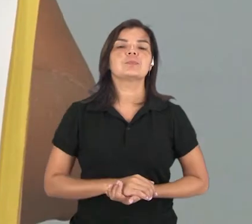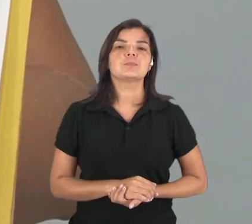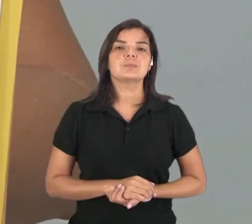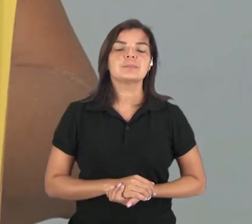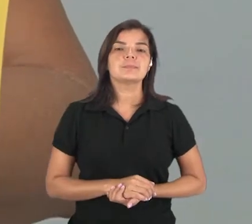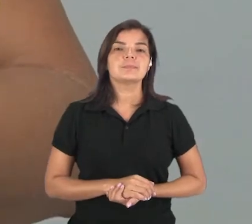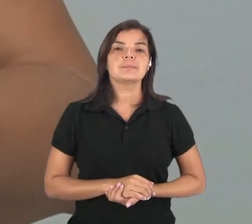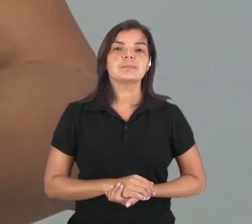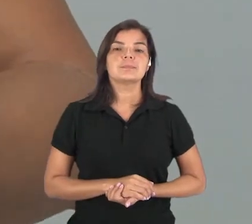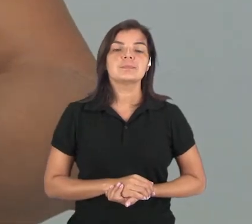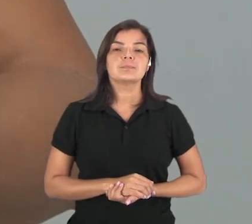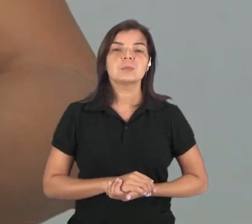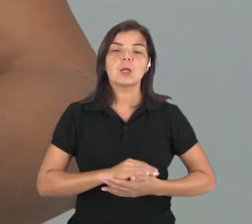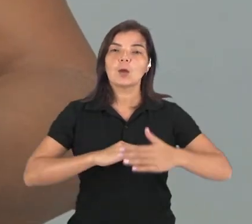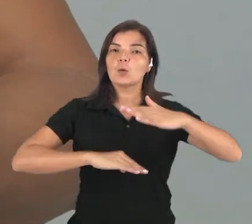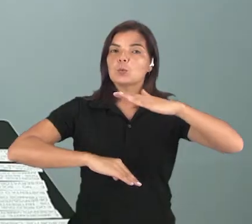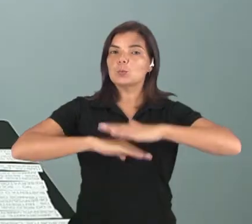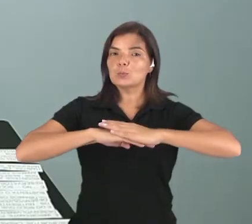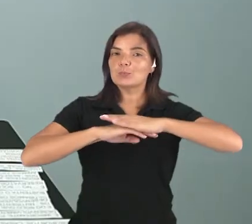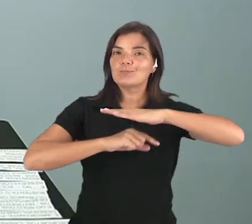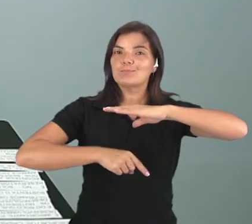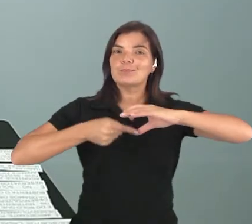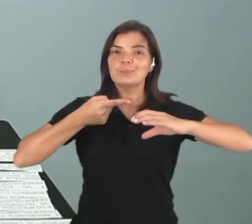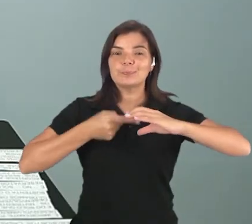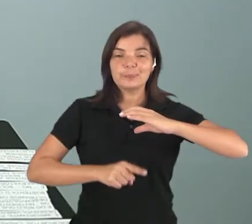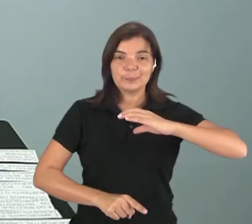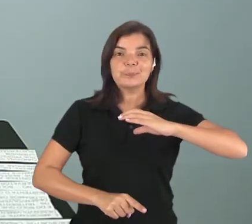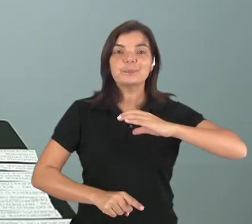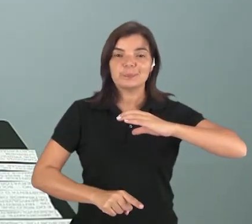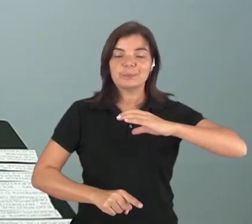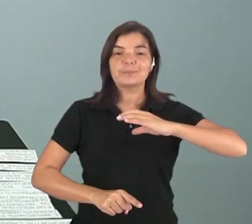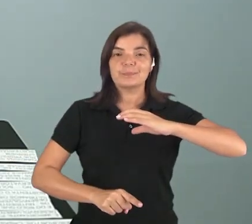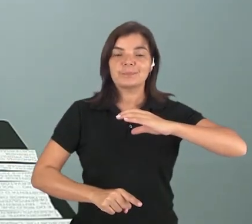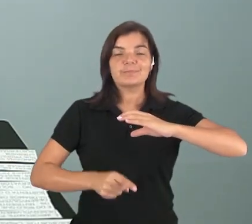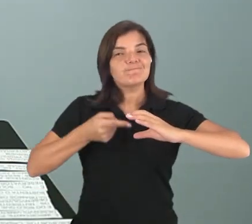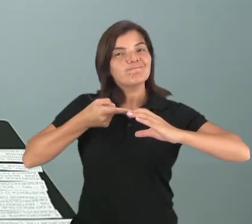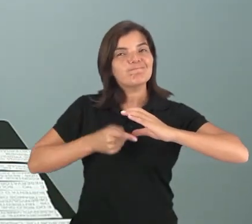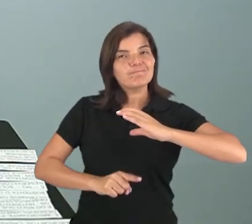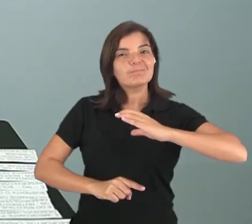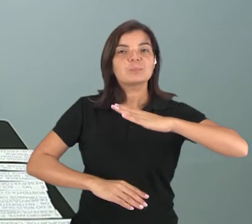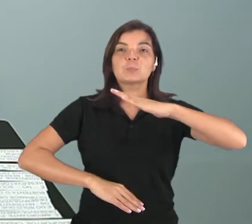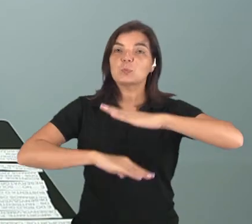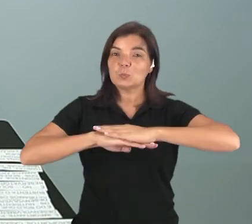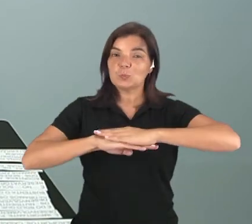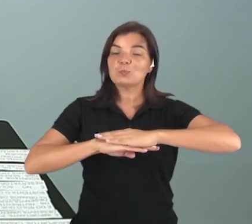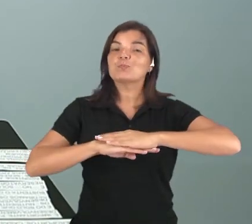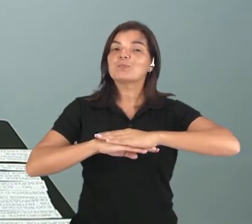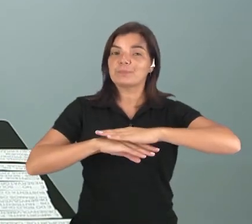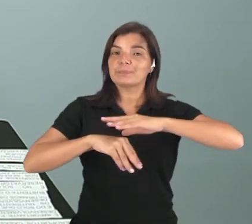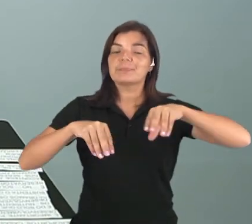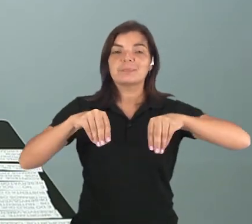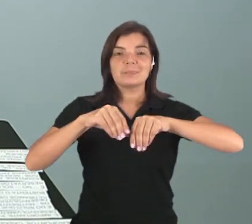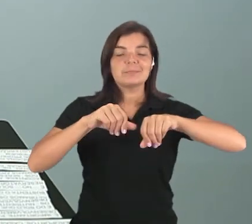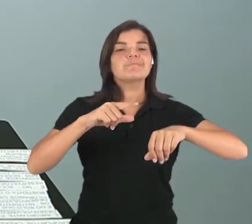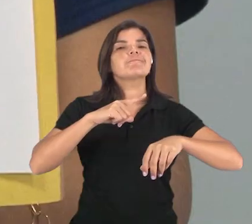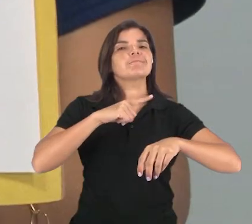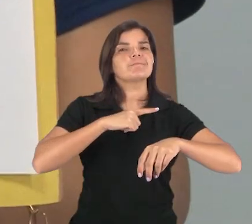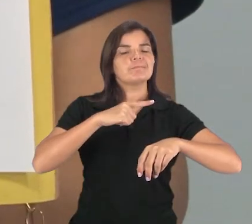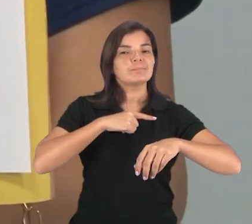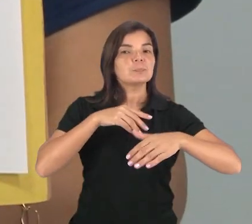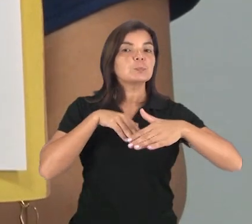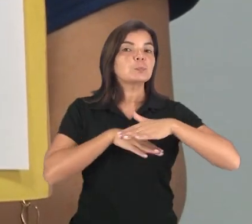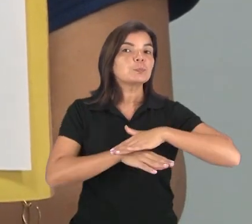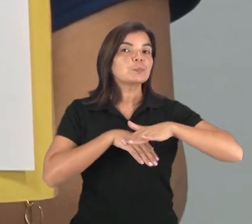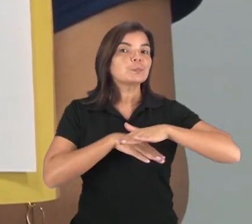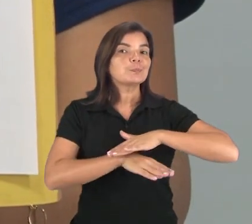E é lá no subsolo, ó, no lençol subterrâneo, que também tem um grande